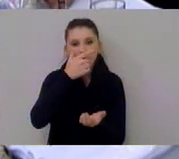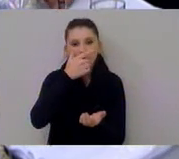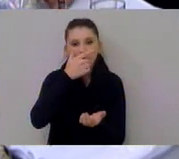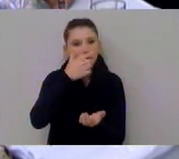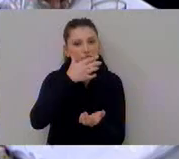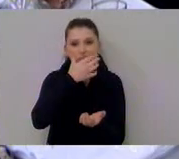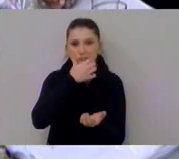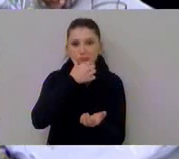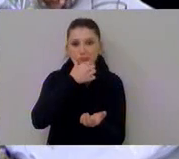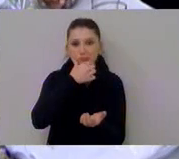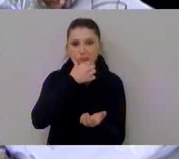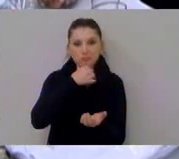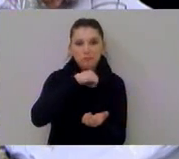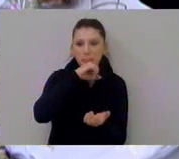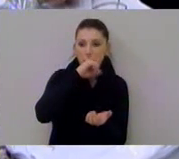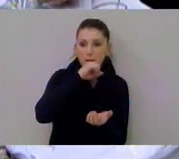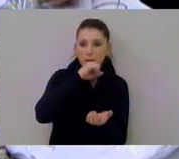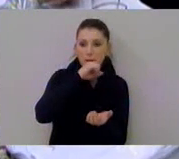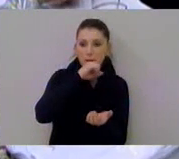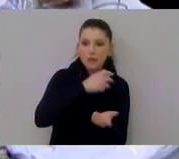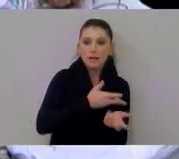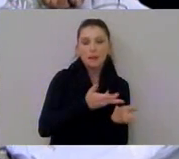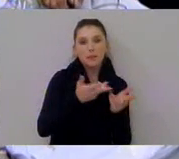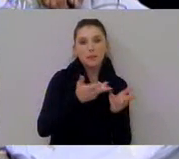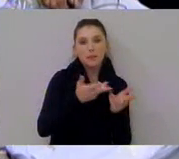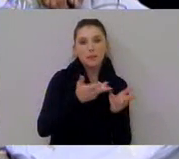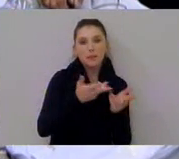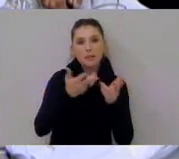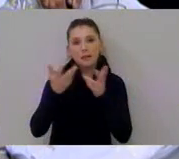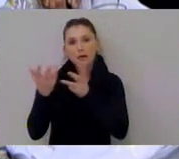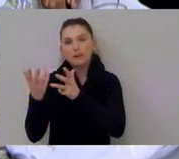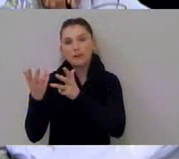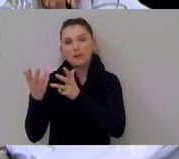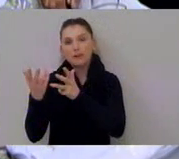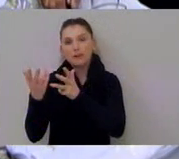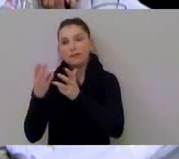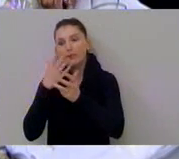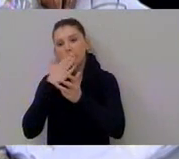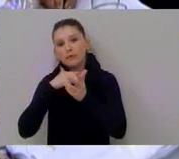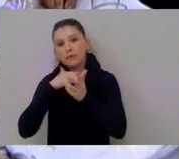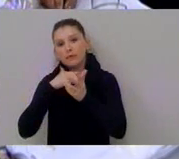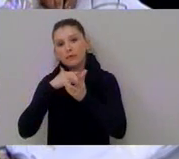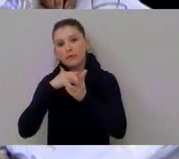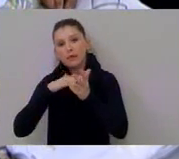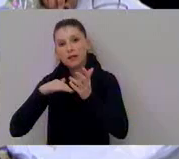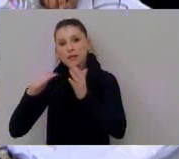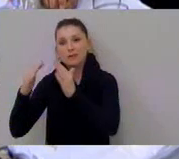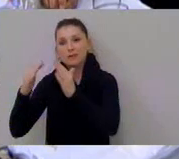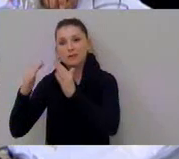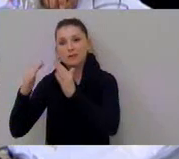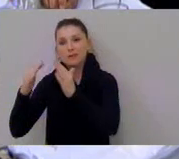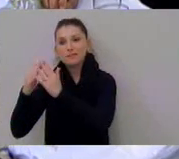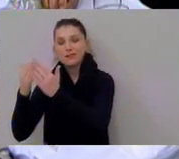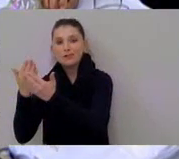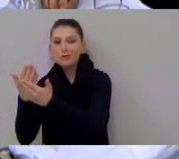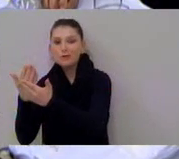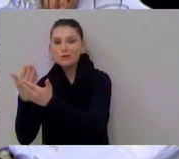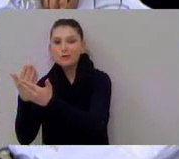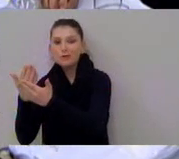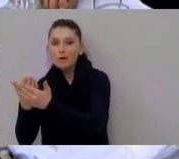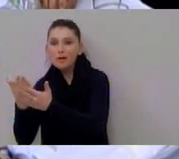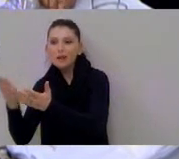escola, porque têm medo dos pequenos serem abordados por